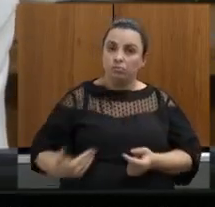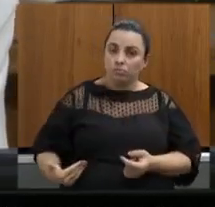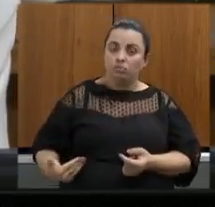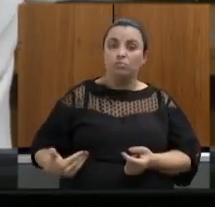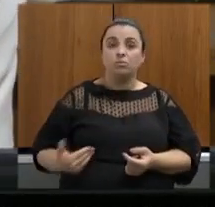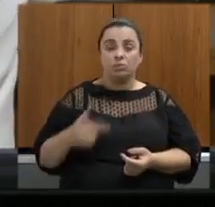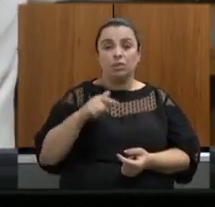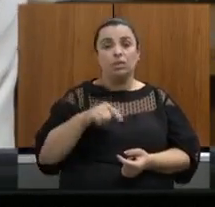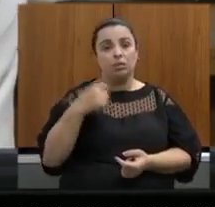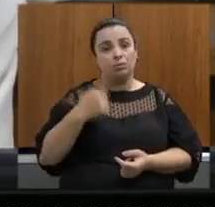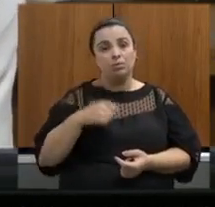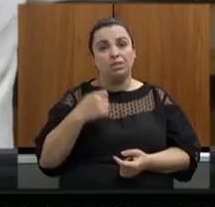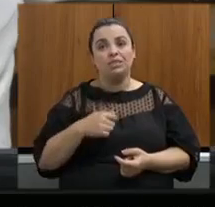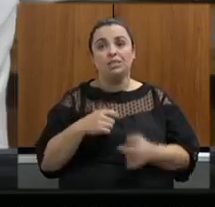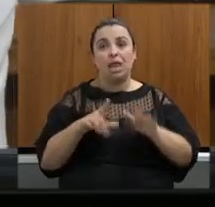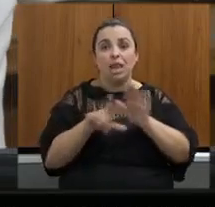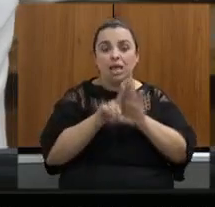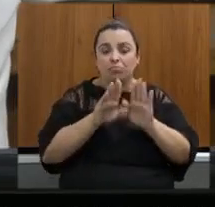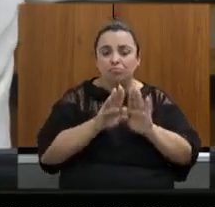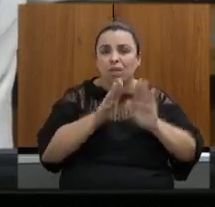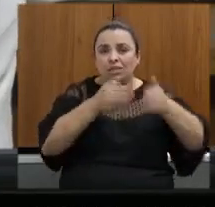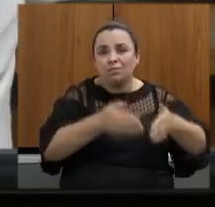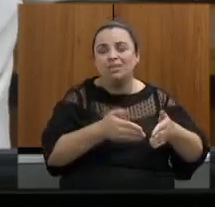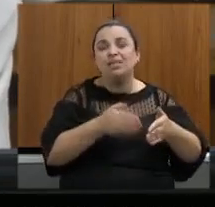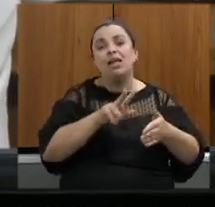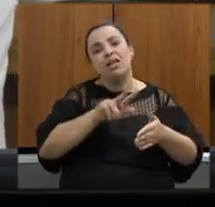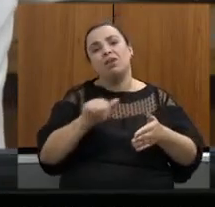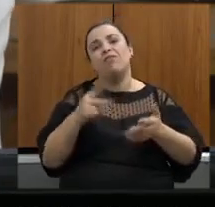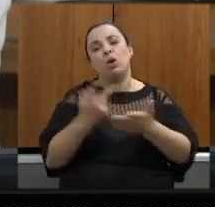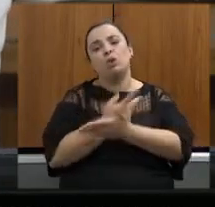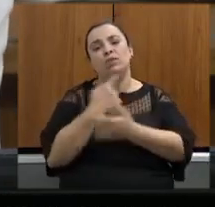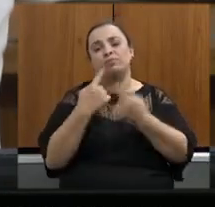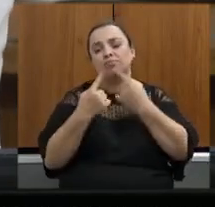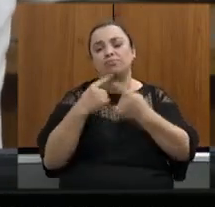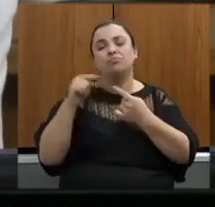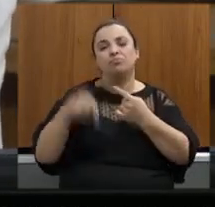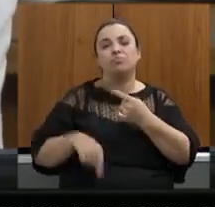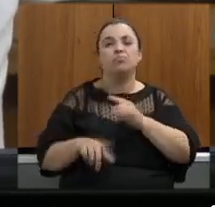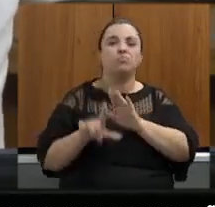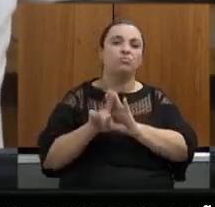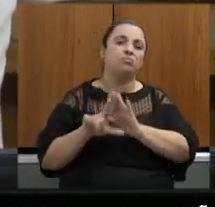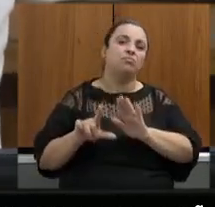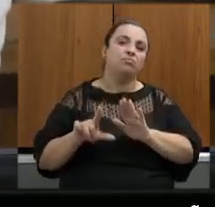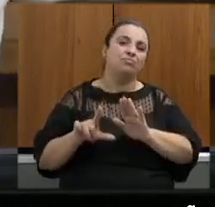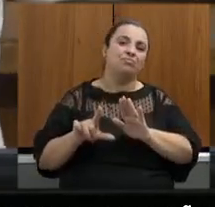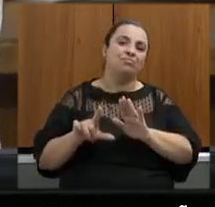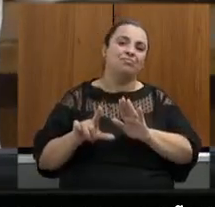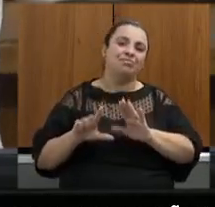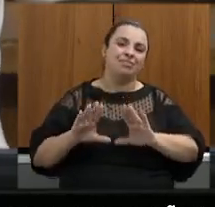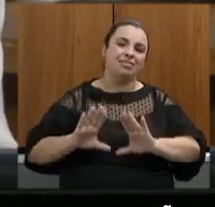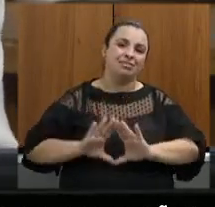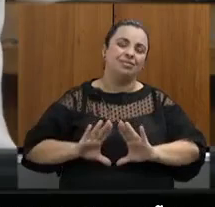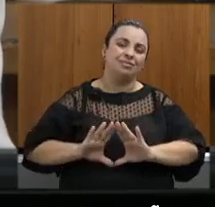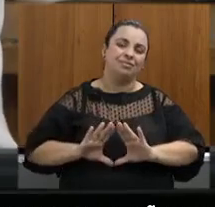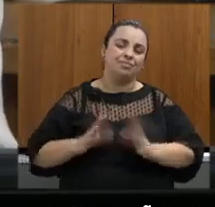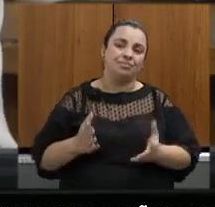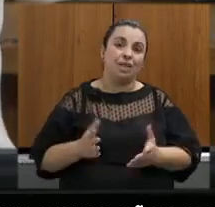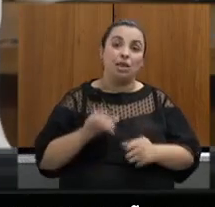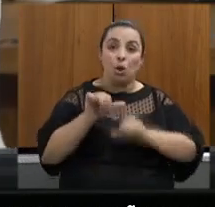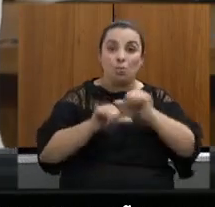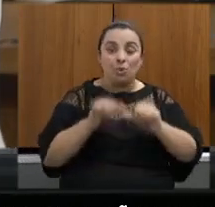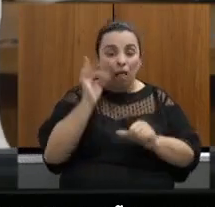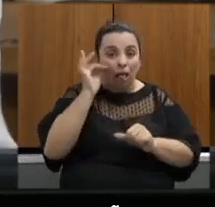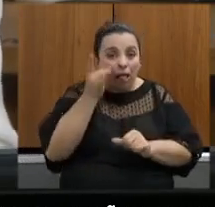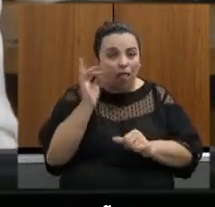necessitaram de projeto de lei específicos que serão debatidos nessa casa então nenhuma o que acontece de ofício não há nenhuma